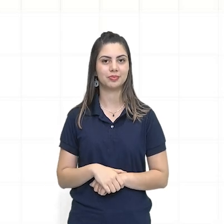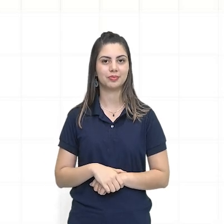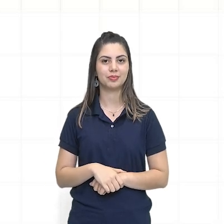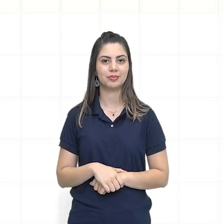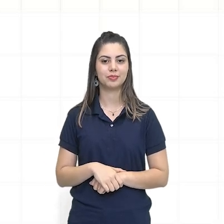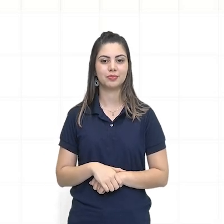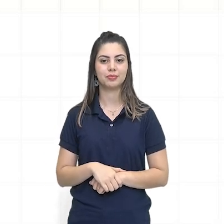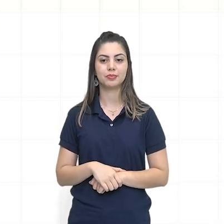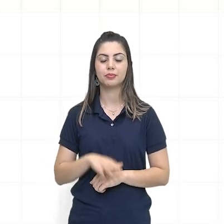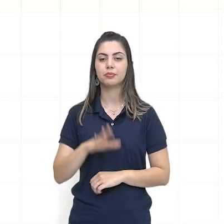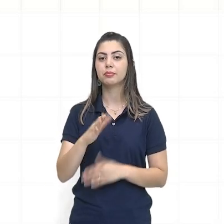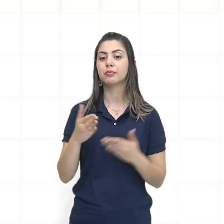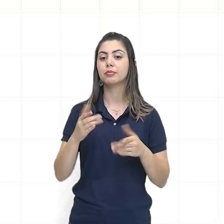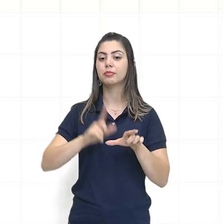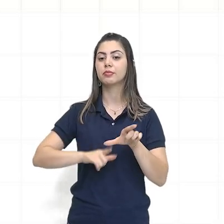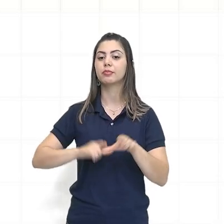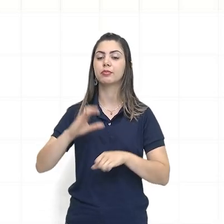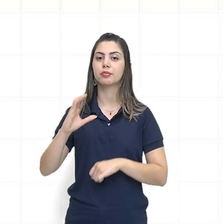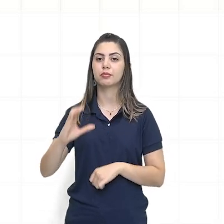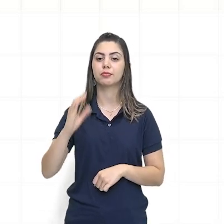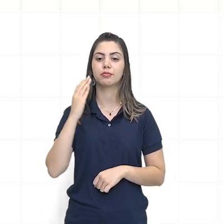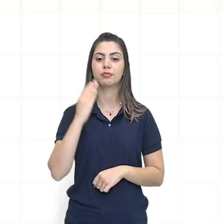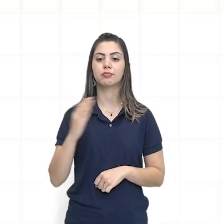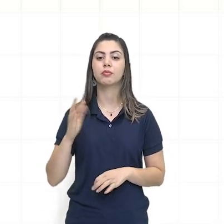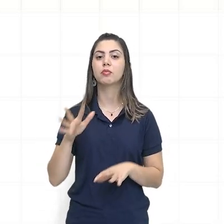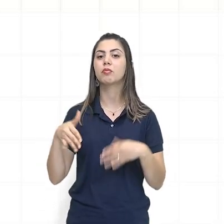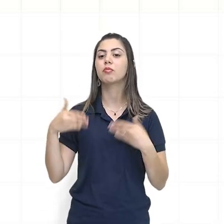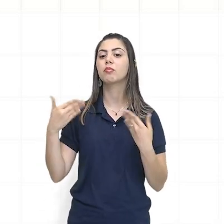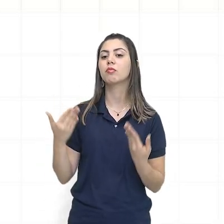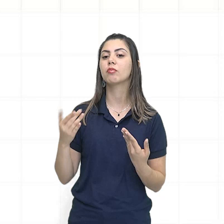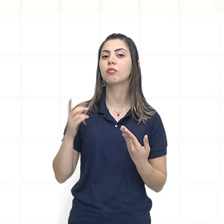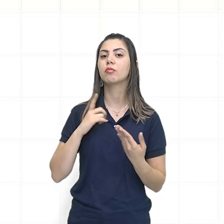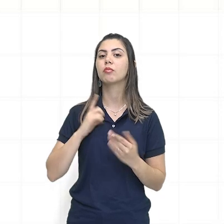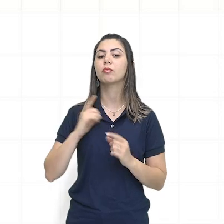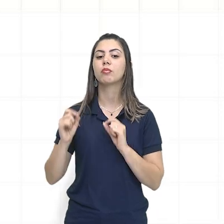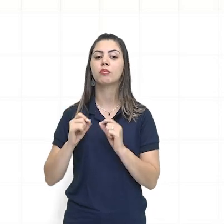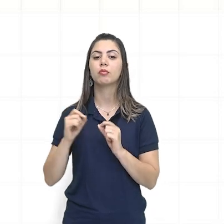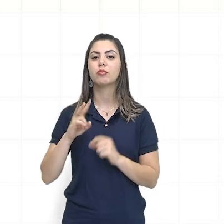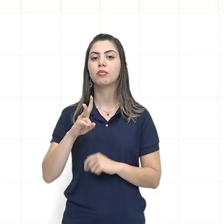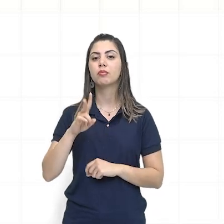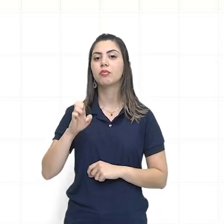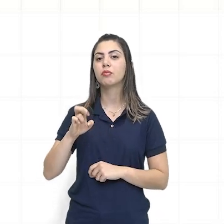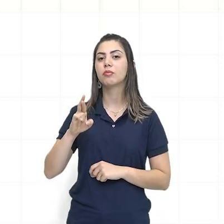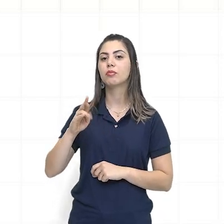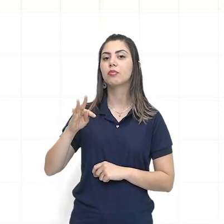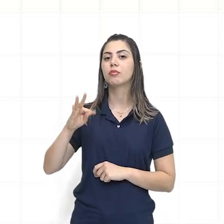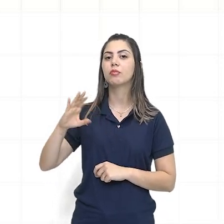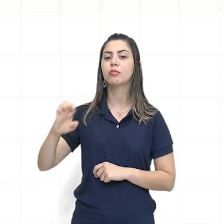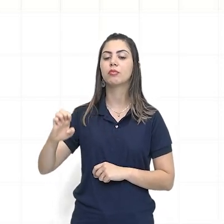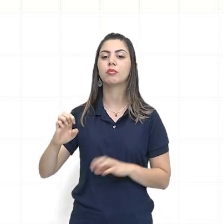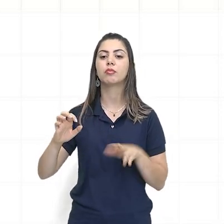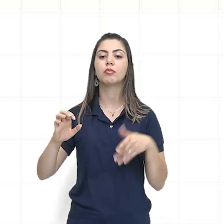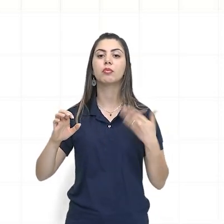Ok? E aqui no item C, quem é o vértice? O vértice